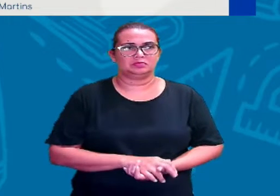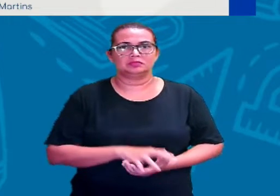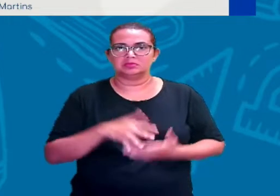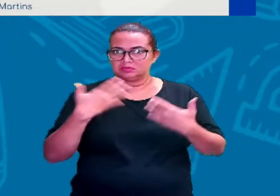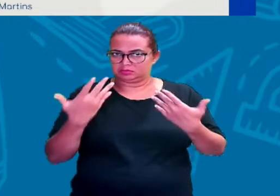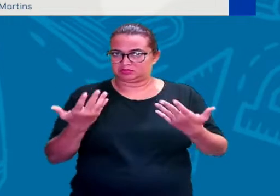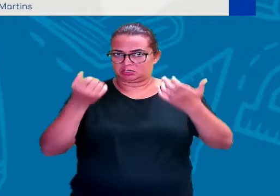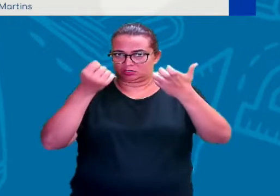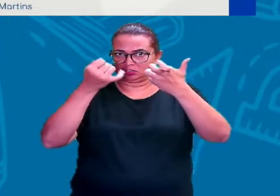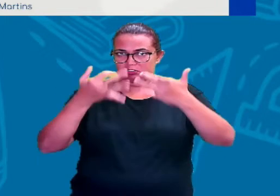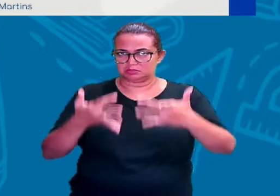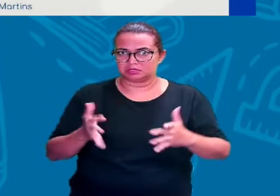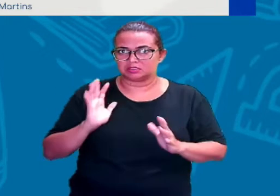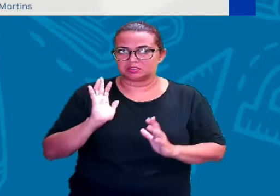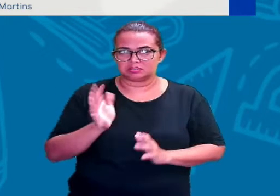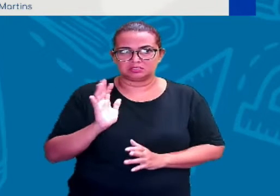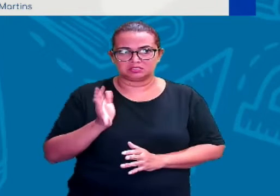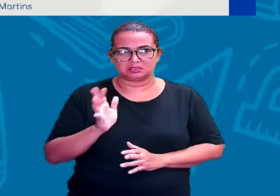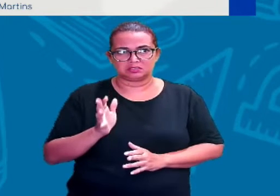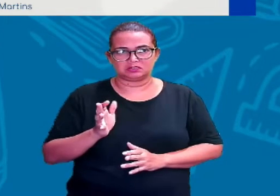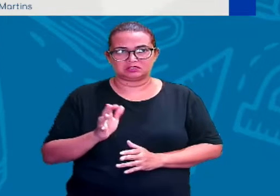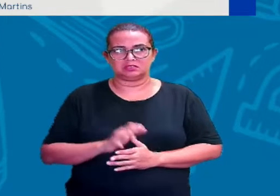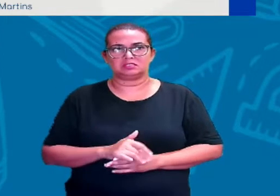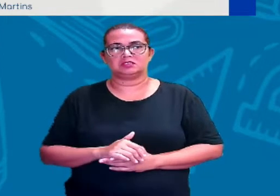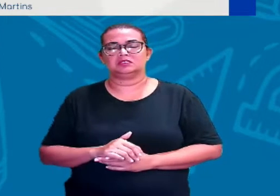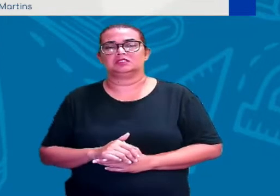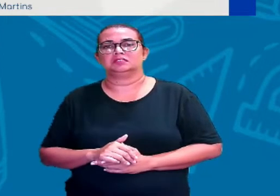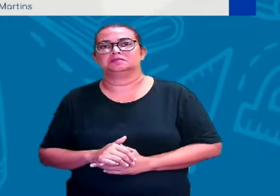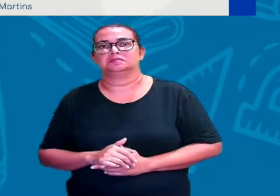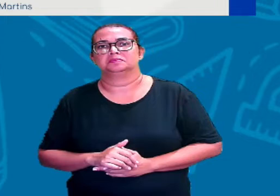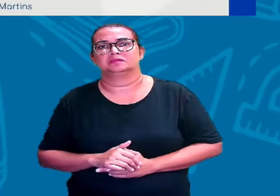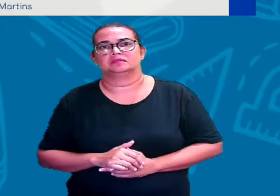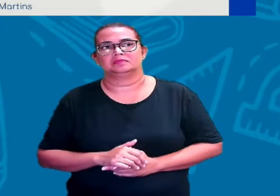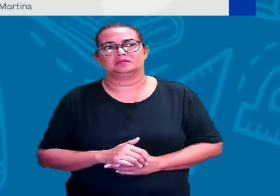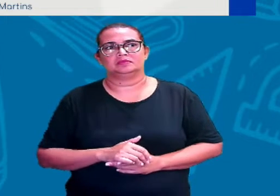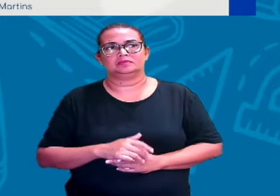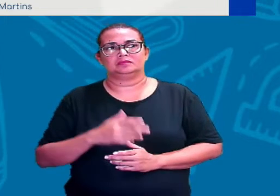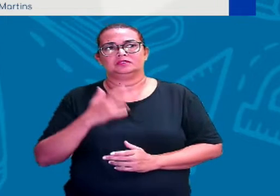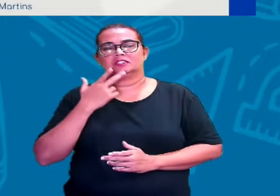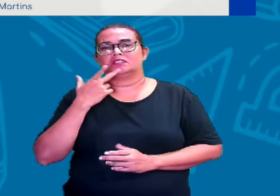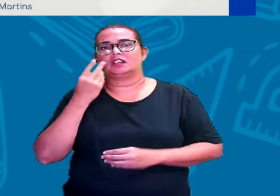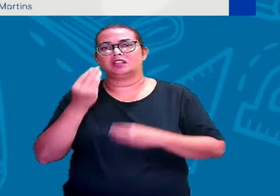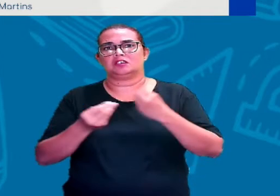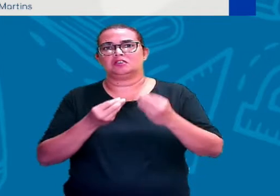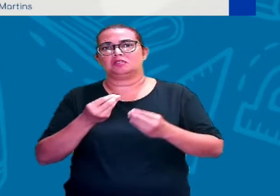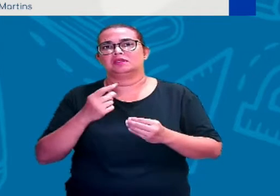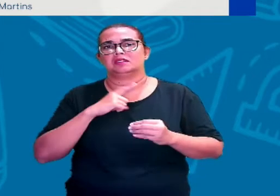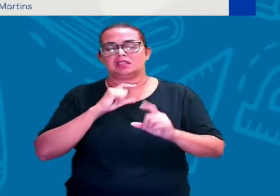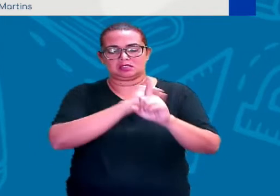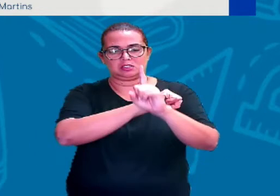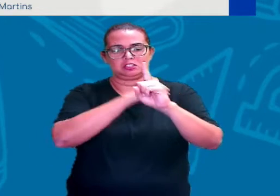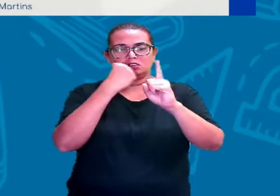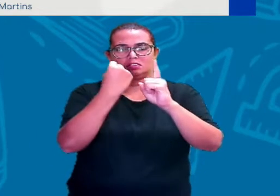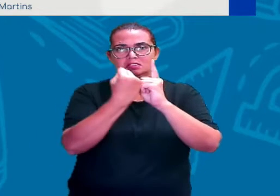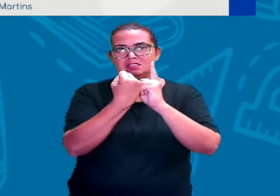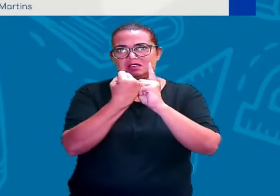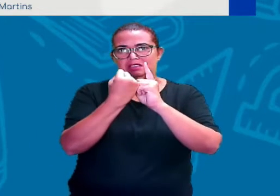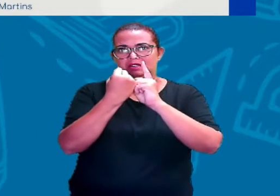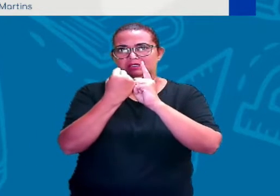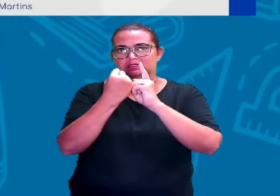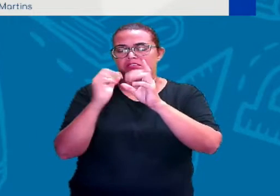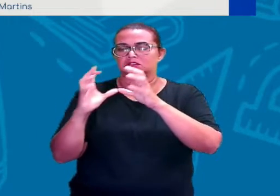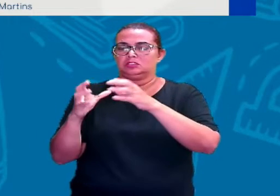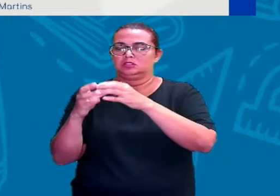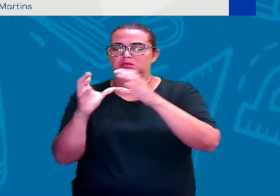que eu falei aqui já é um pouco dessa temática em que a gente vai falar, a questão das desigualdades sociais, que mais na frente a